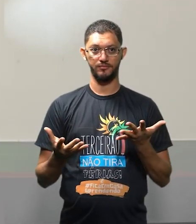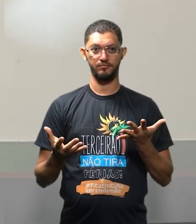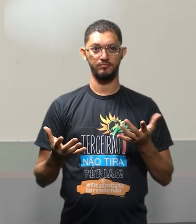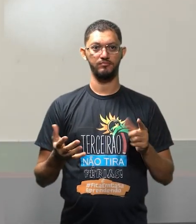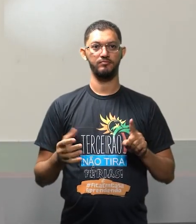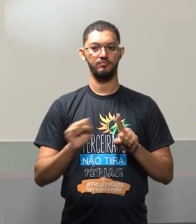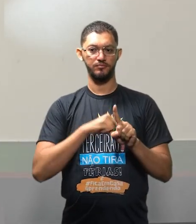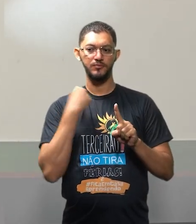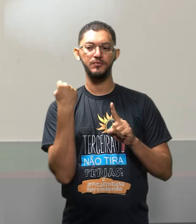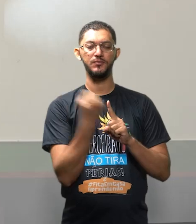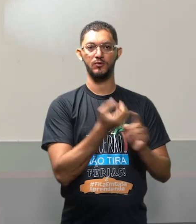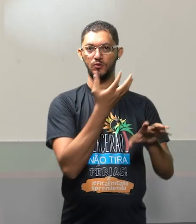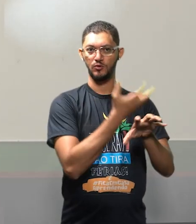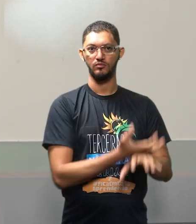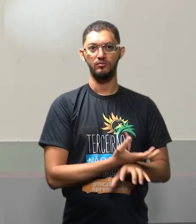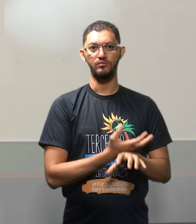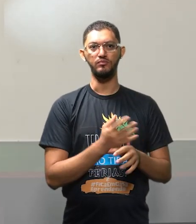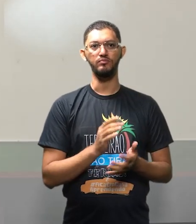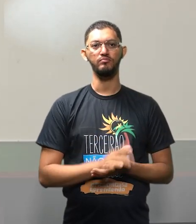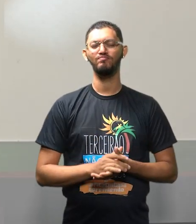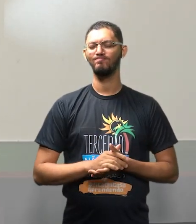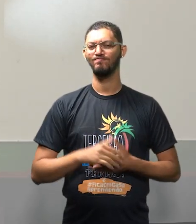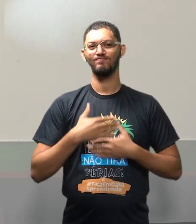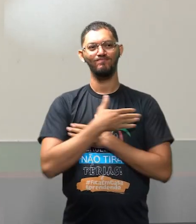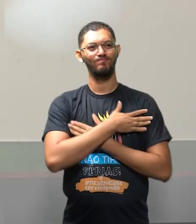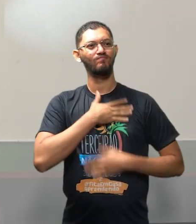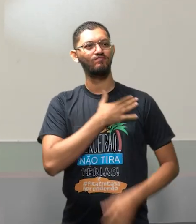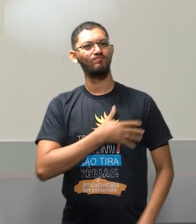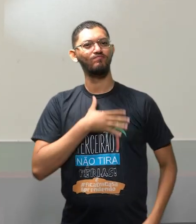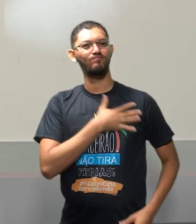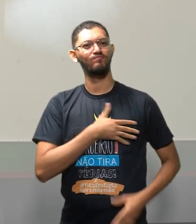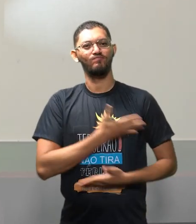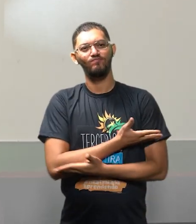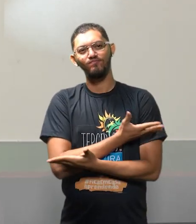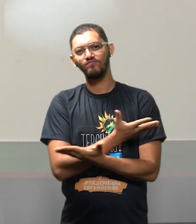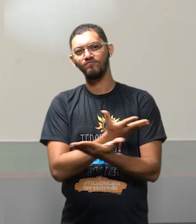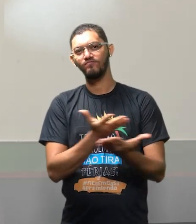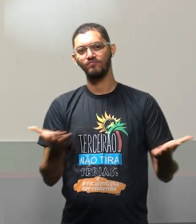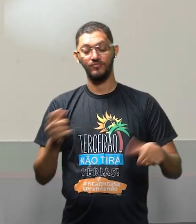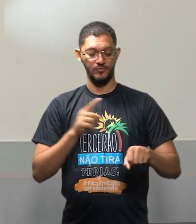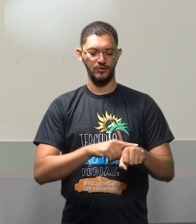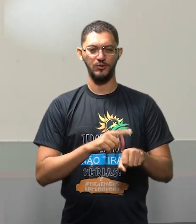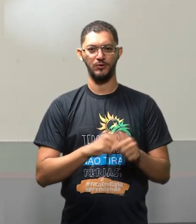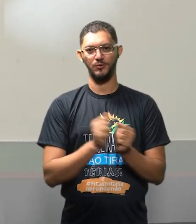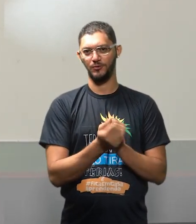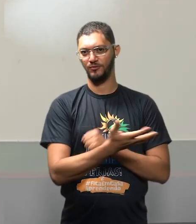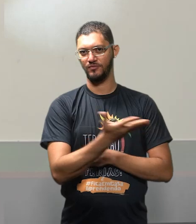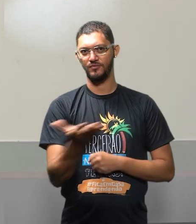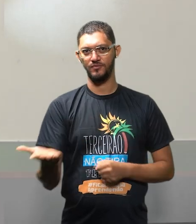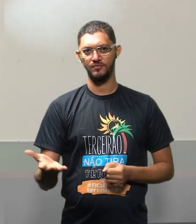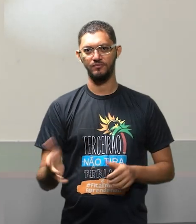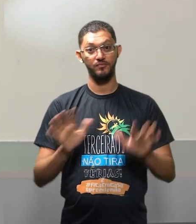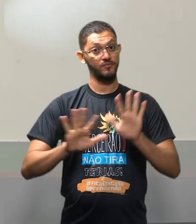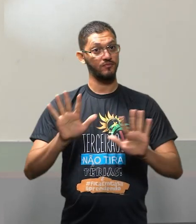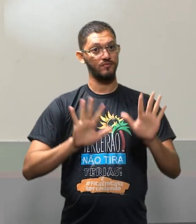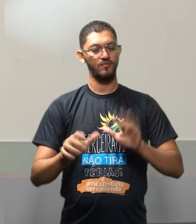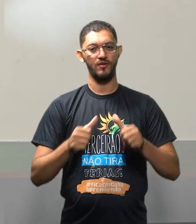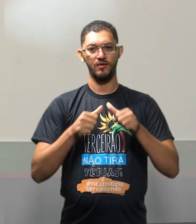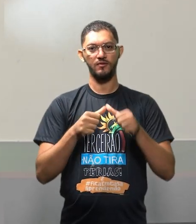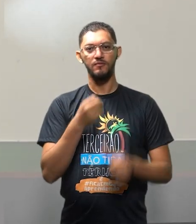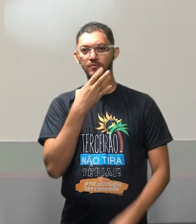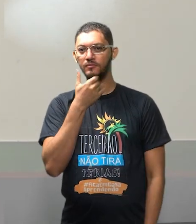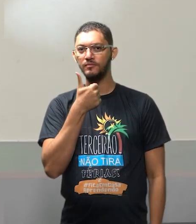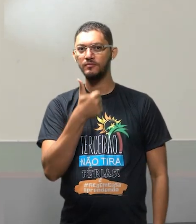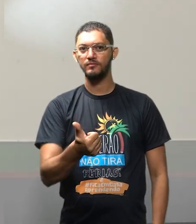participação da disciplina Sociologia. Foi um prazer poder compartilhar esses momentos com vocês. Se cuidem, fiquem